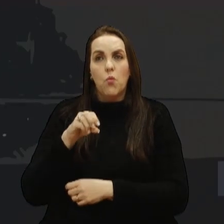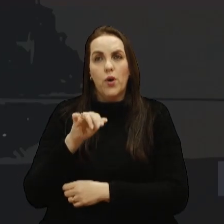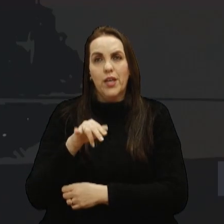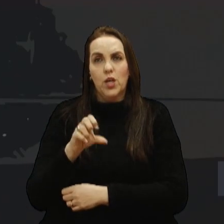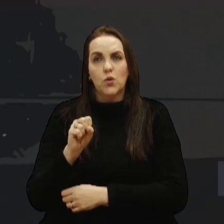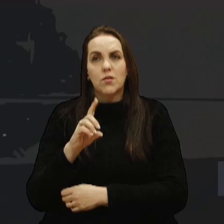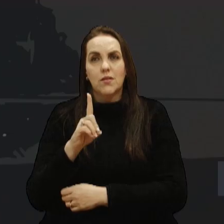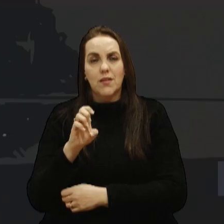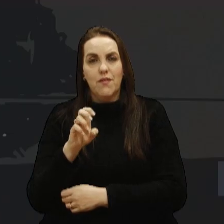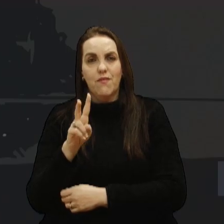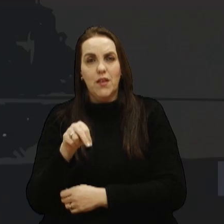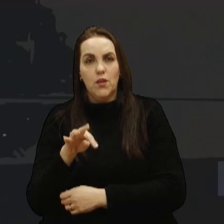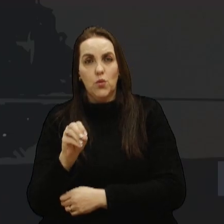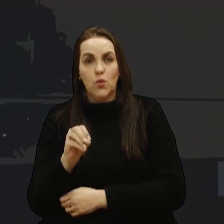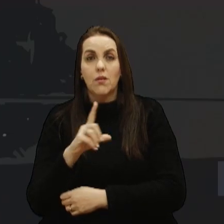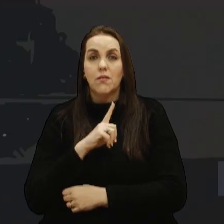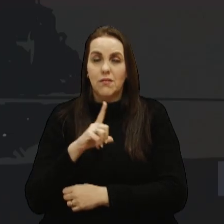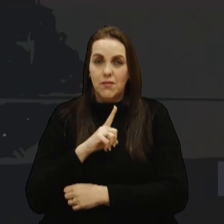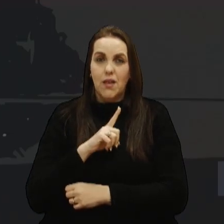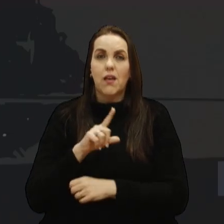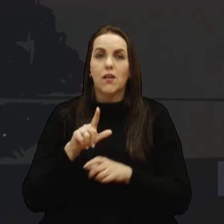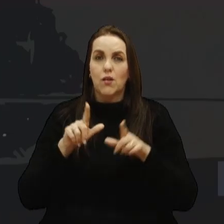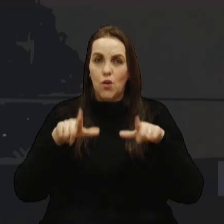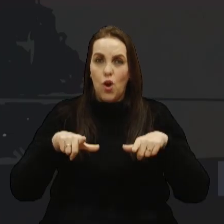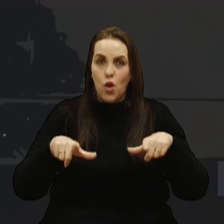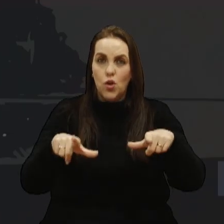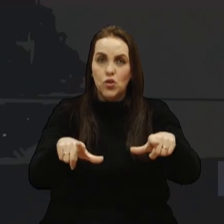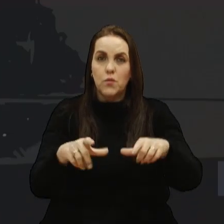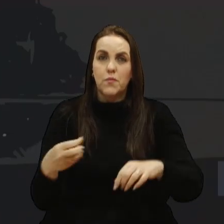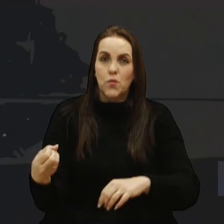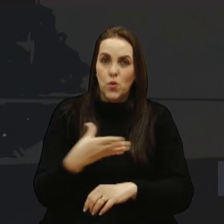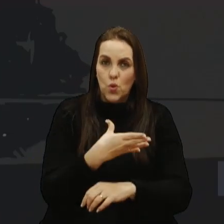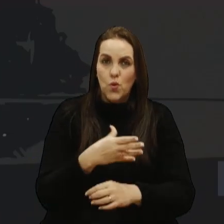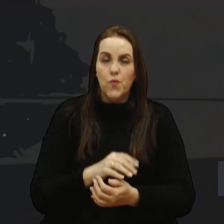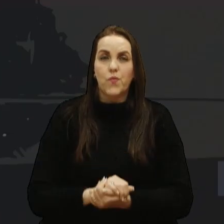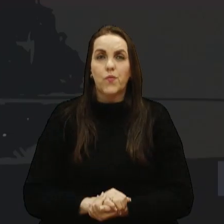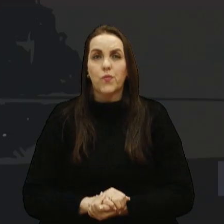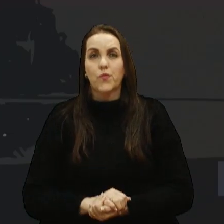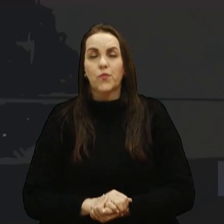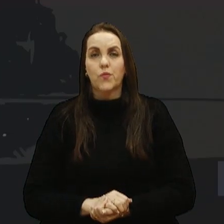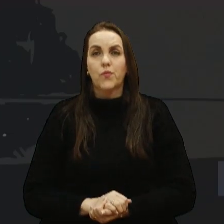um loteamento novo, né? E o loteamento também